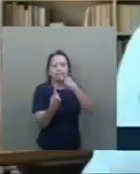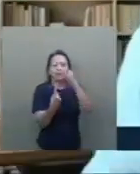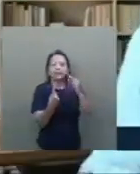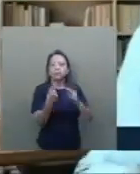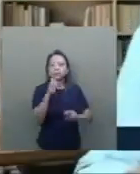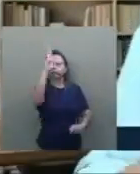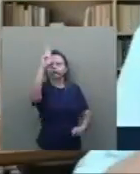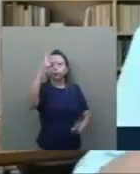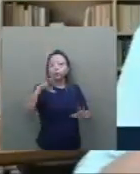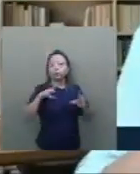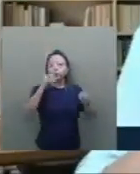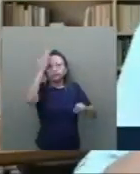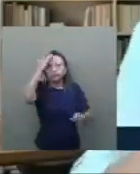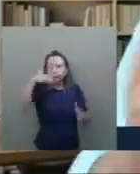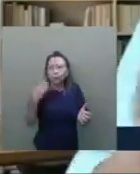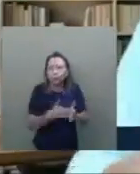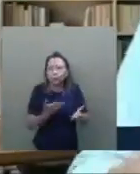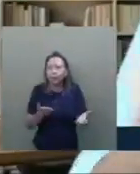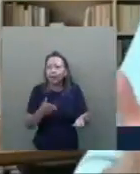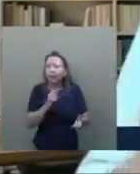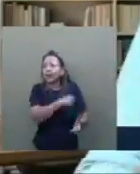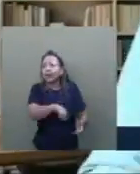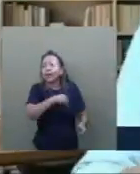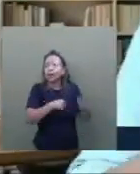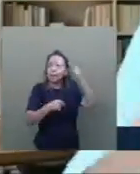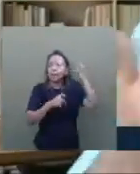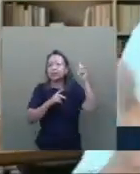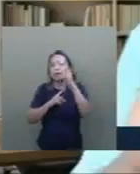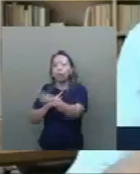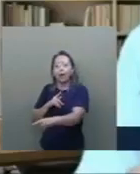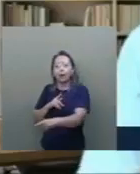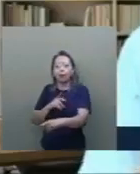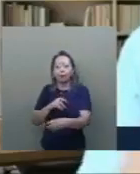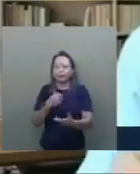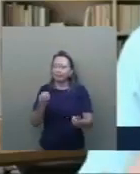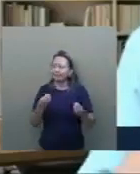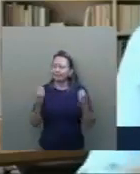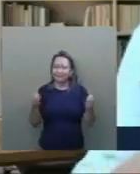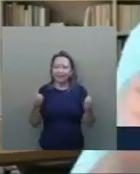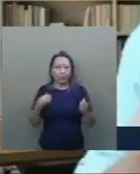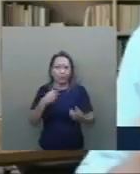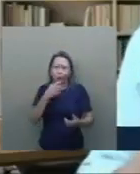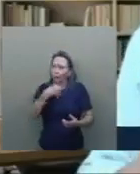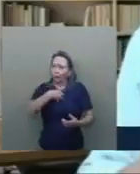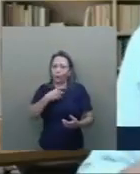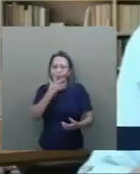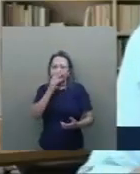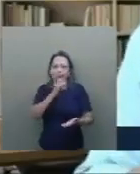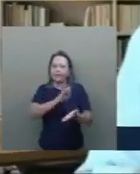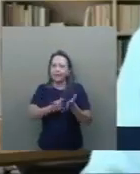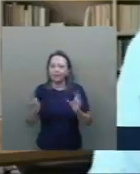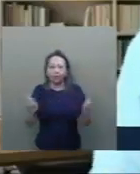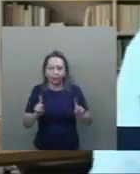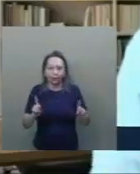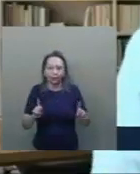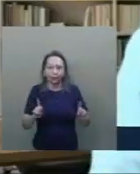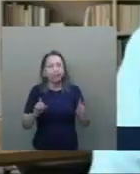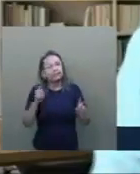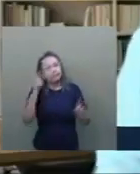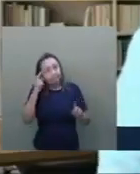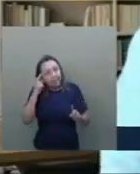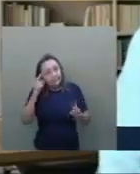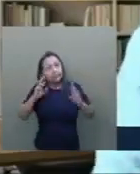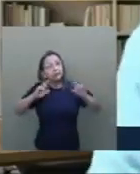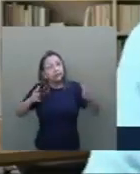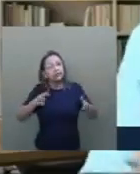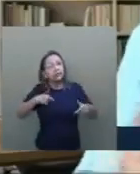da verdade e quem não pensa como ele é inimigo. Eu não considero nem ele meu inimigo. Não é. Podemos pensar